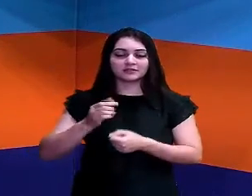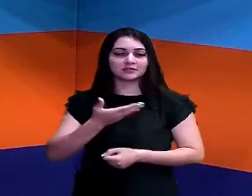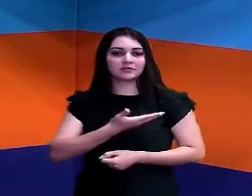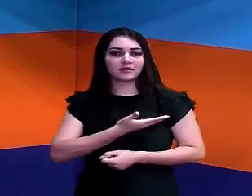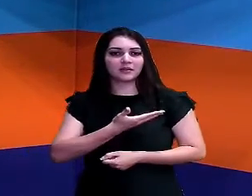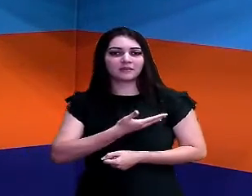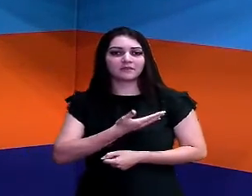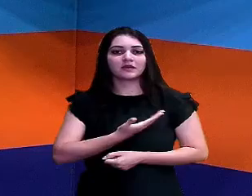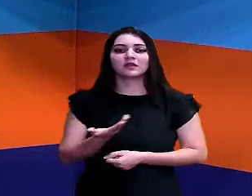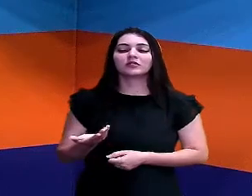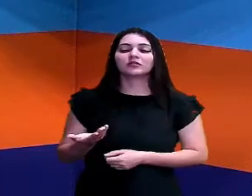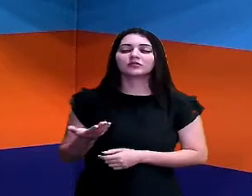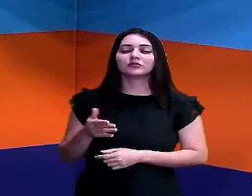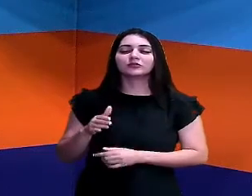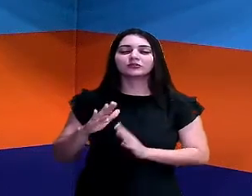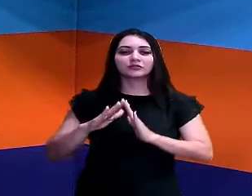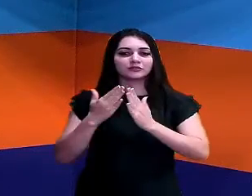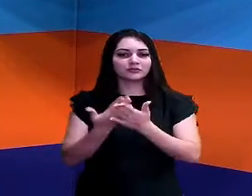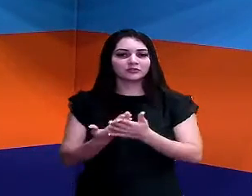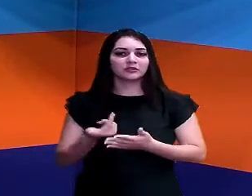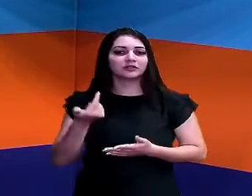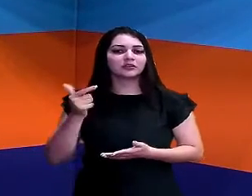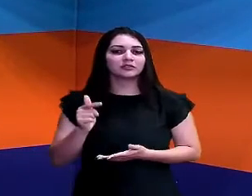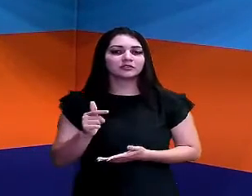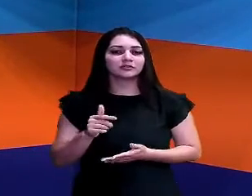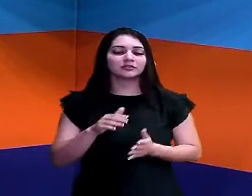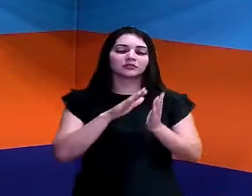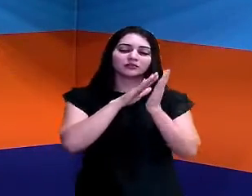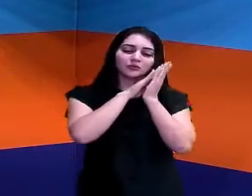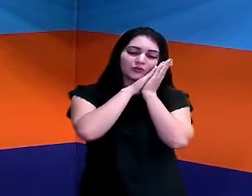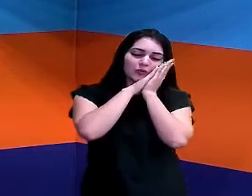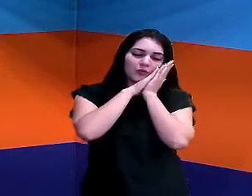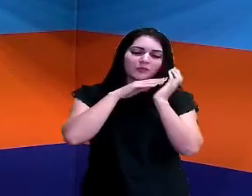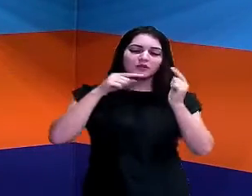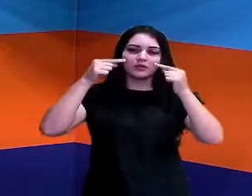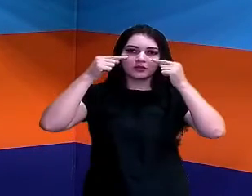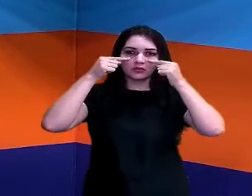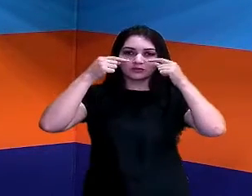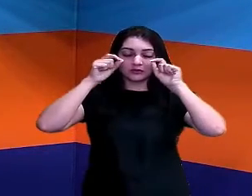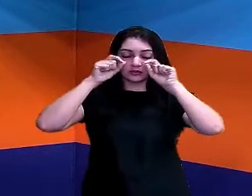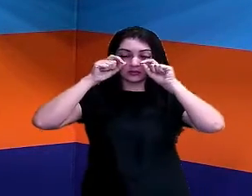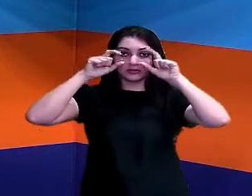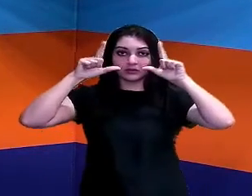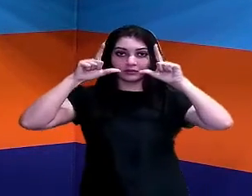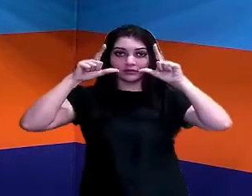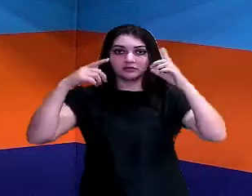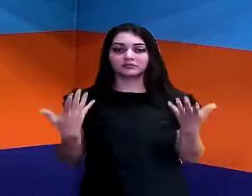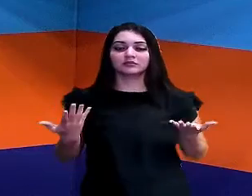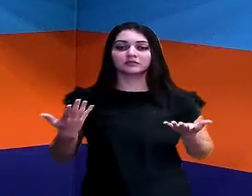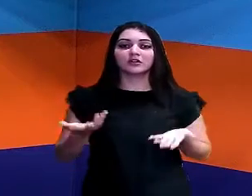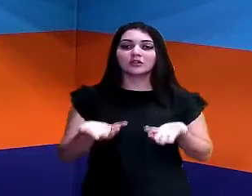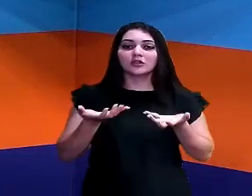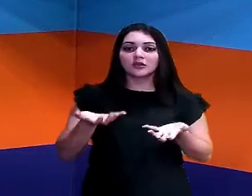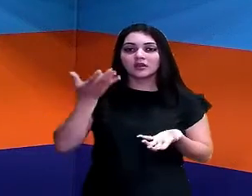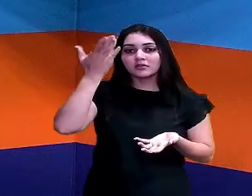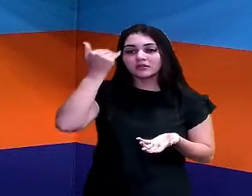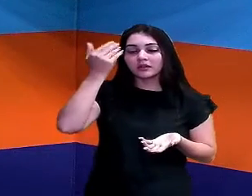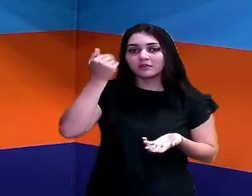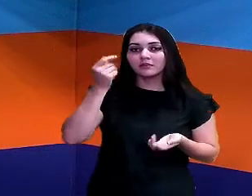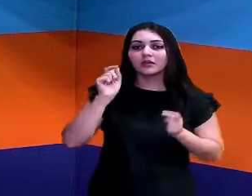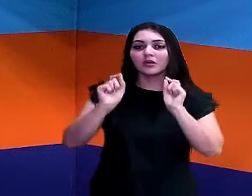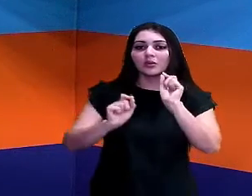escola. E a outra, dormir de olhos abertos. E aí? Quero saber quais são as